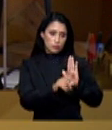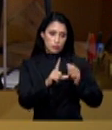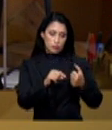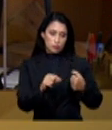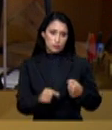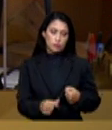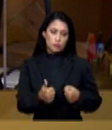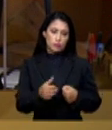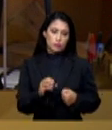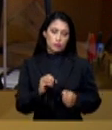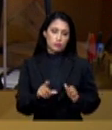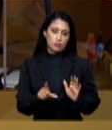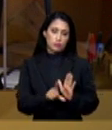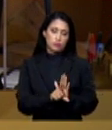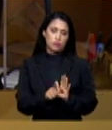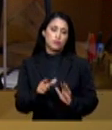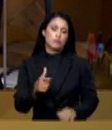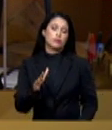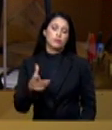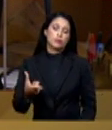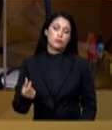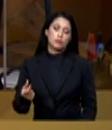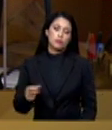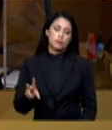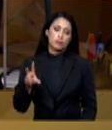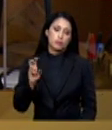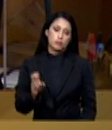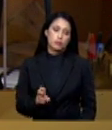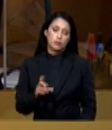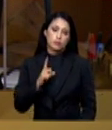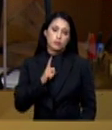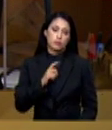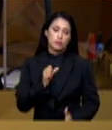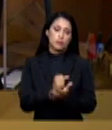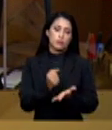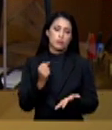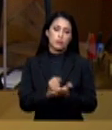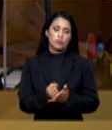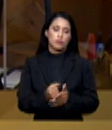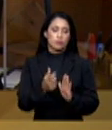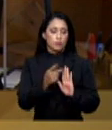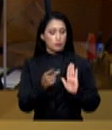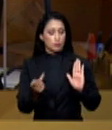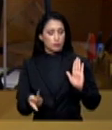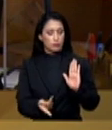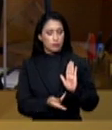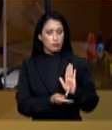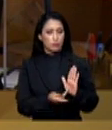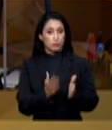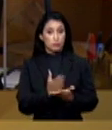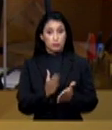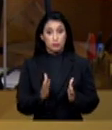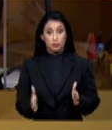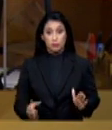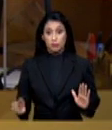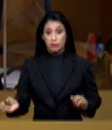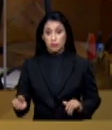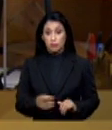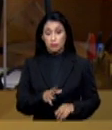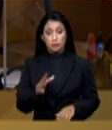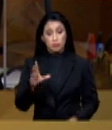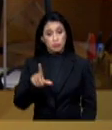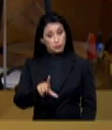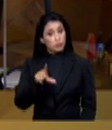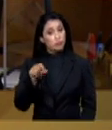10 da lei 11107/2005 suprimiu a figura dos contratos de programa fez uma nova